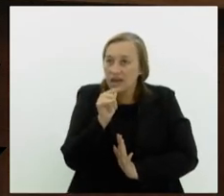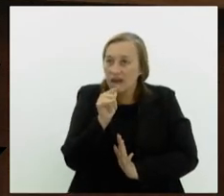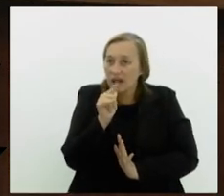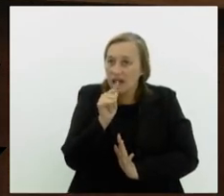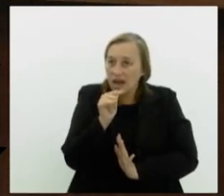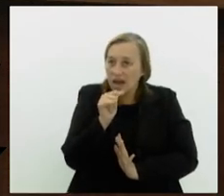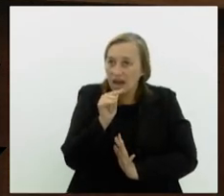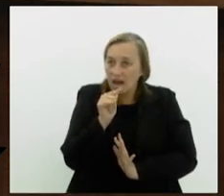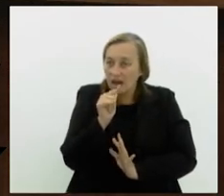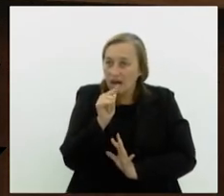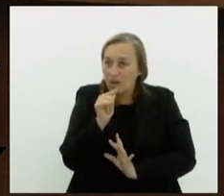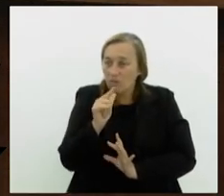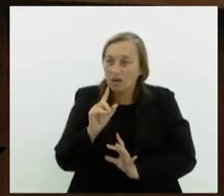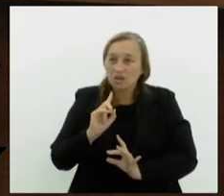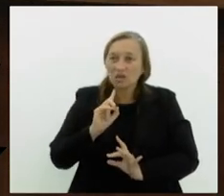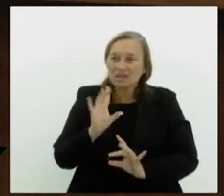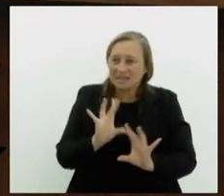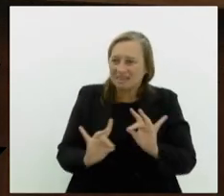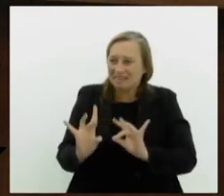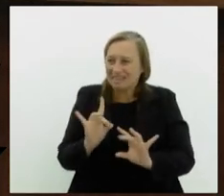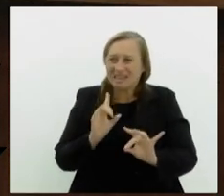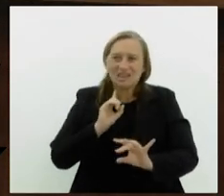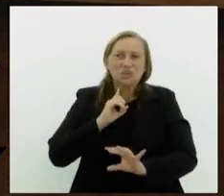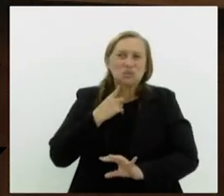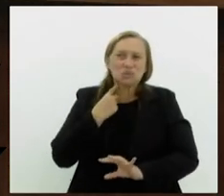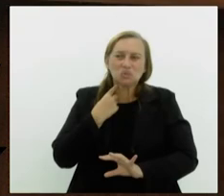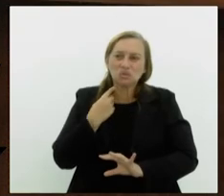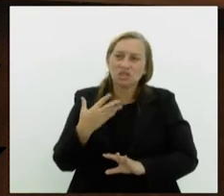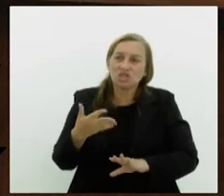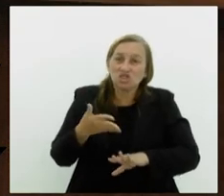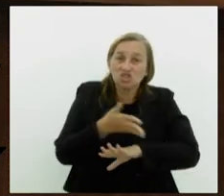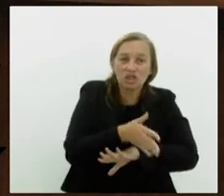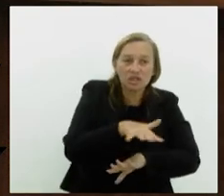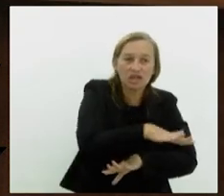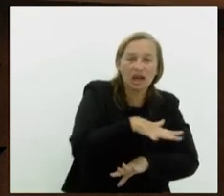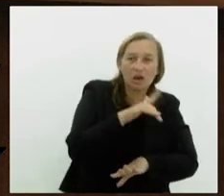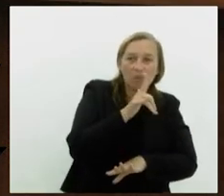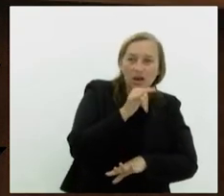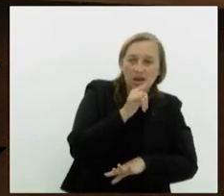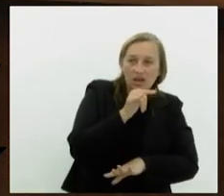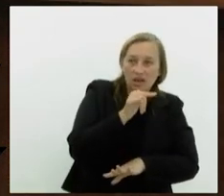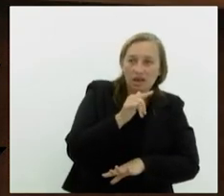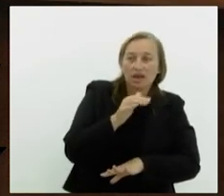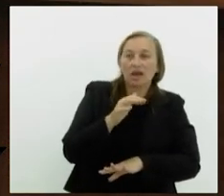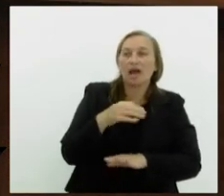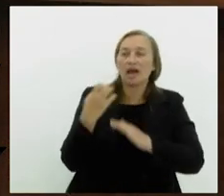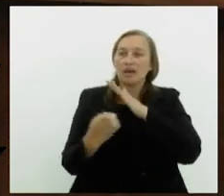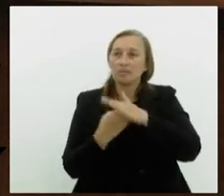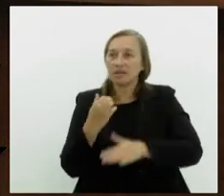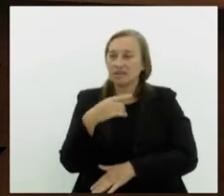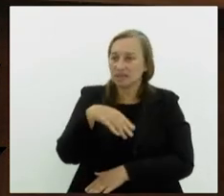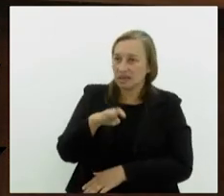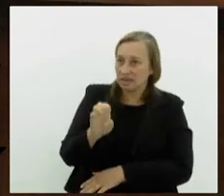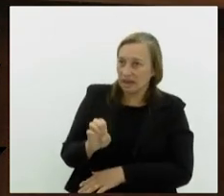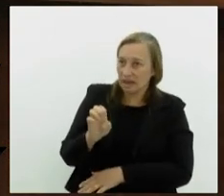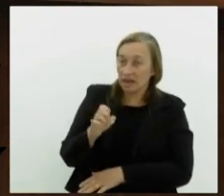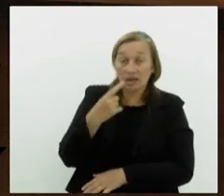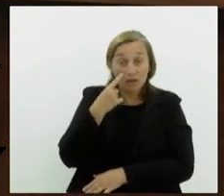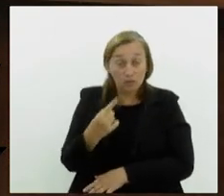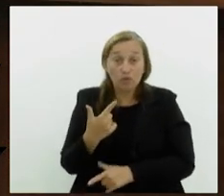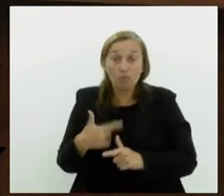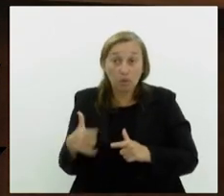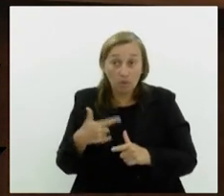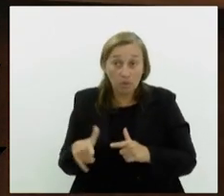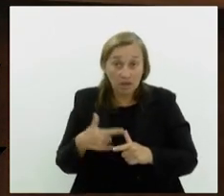contaminada chegue aos reservatórios. A SEDAI que detectou o problema. Uma vez detectado o problema, tomou as medidas